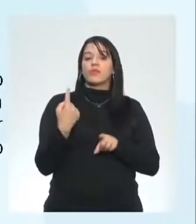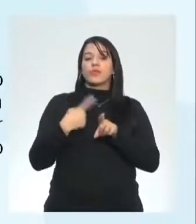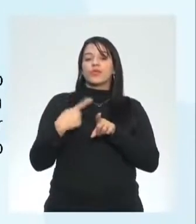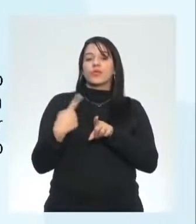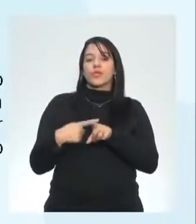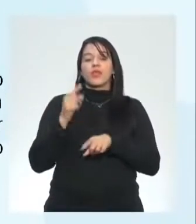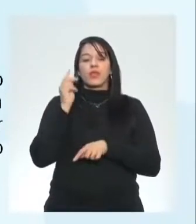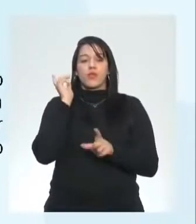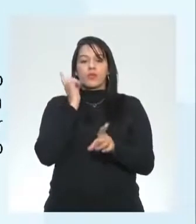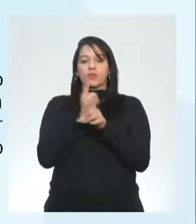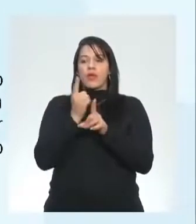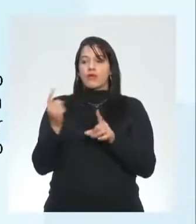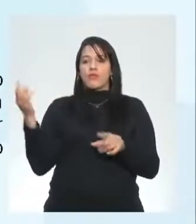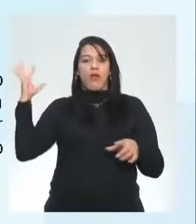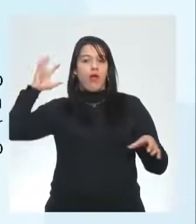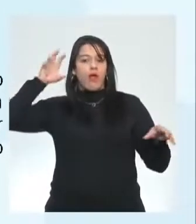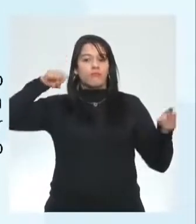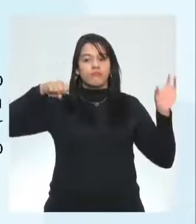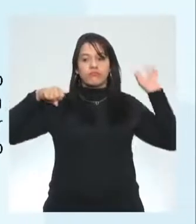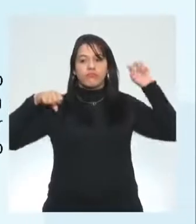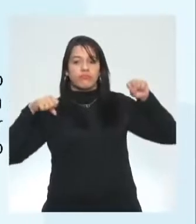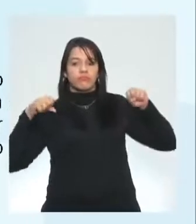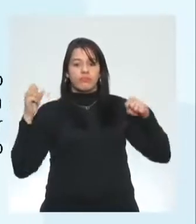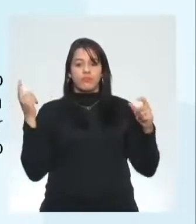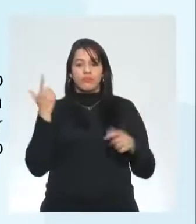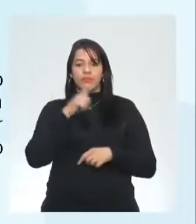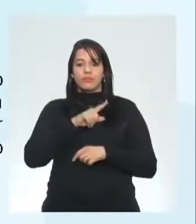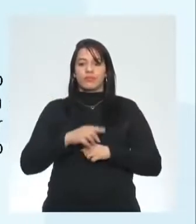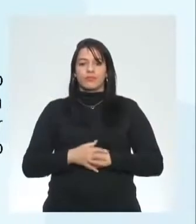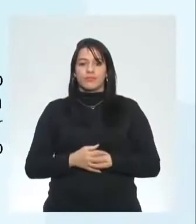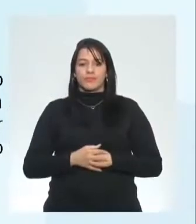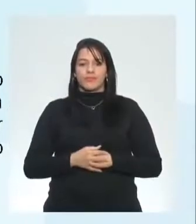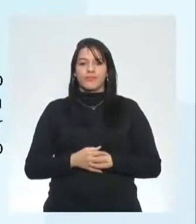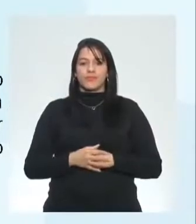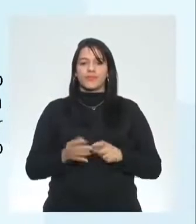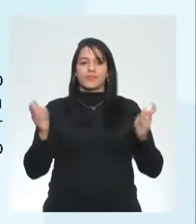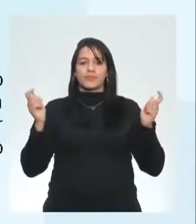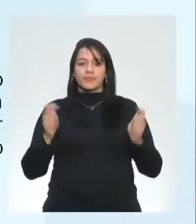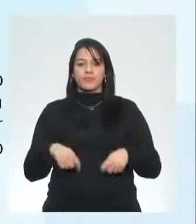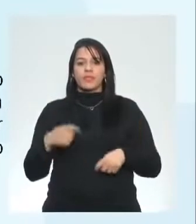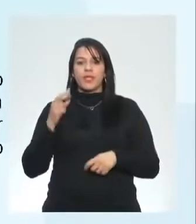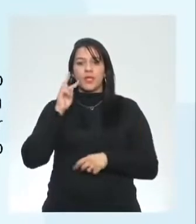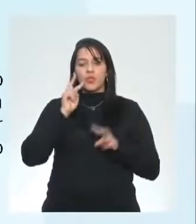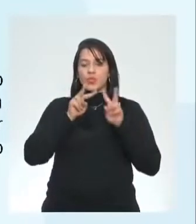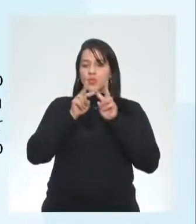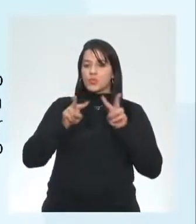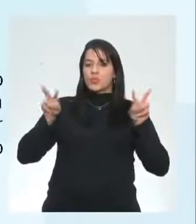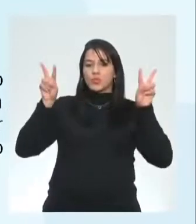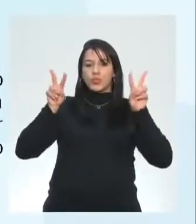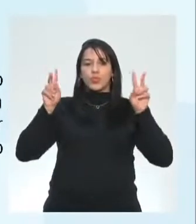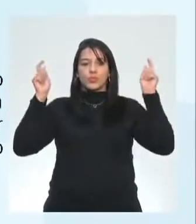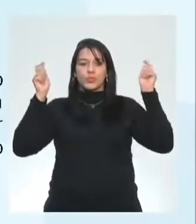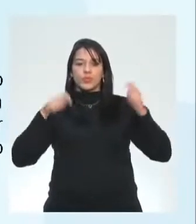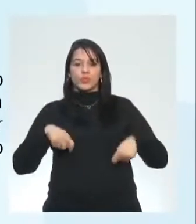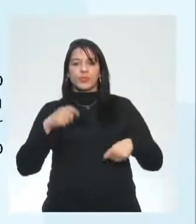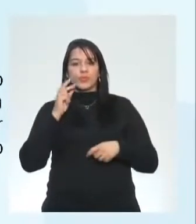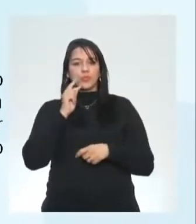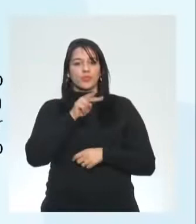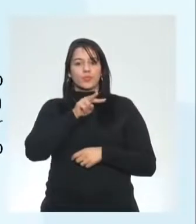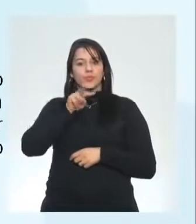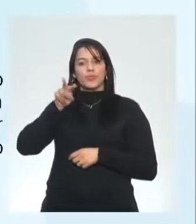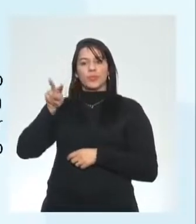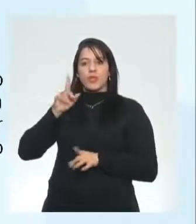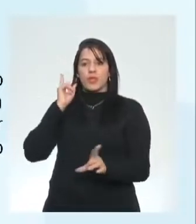detectar com mais facilidade possíveis ameaças. Geralmente, esses olhos também eles possuem uma visão monocular